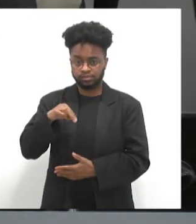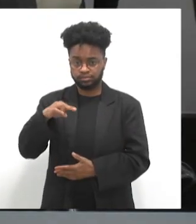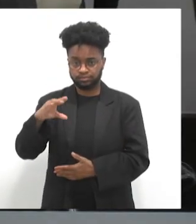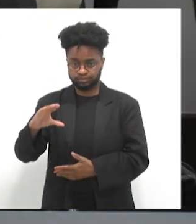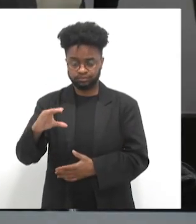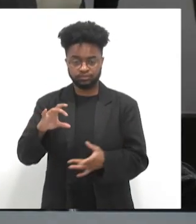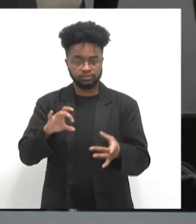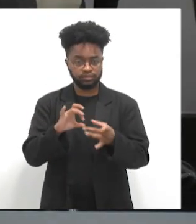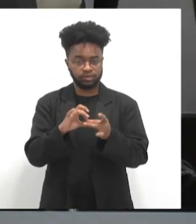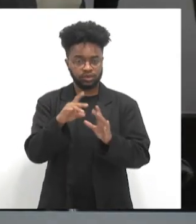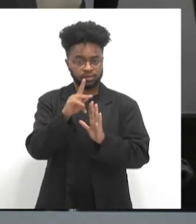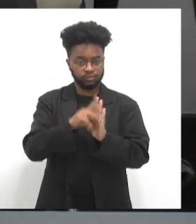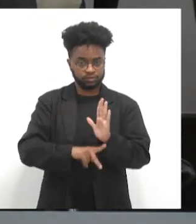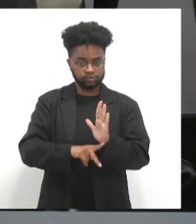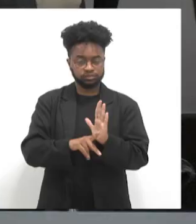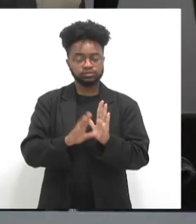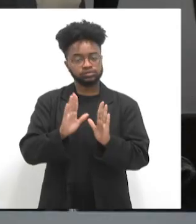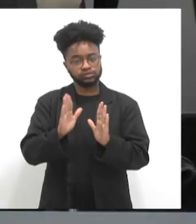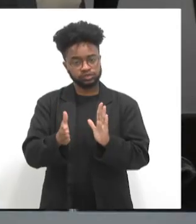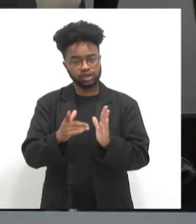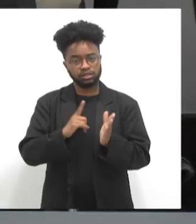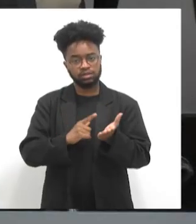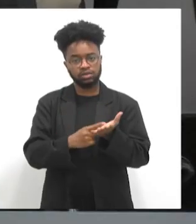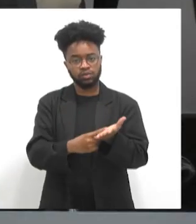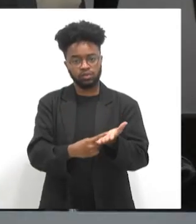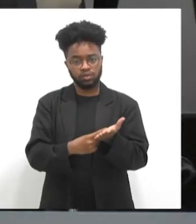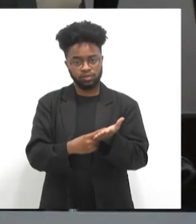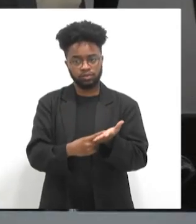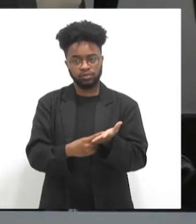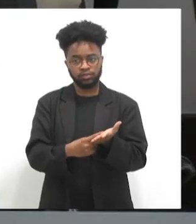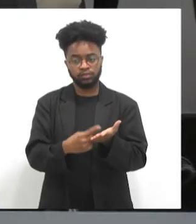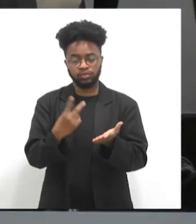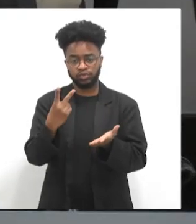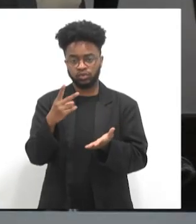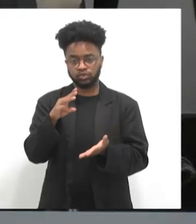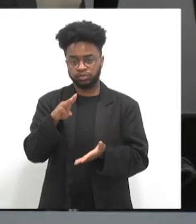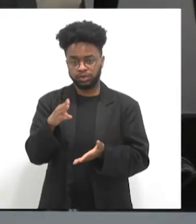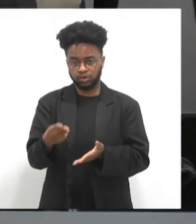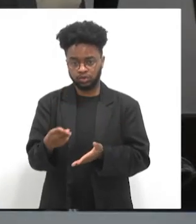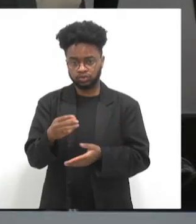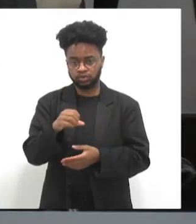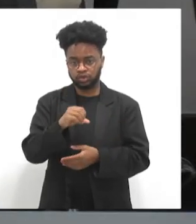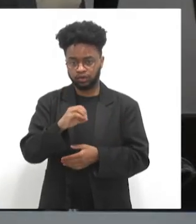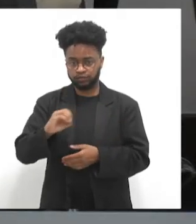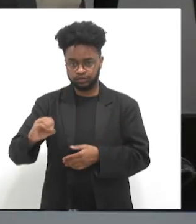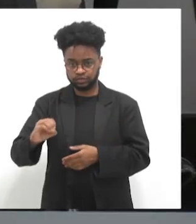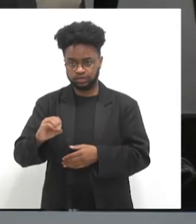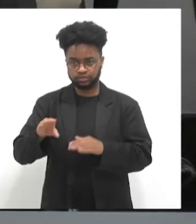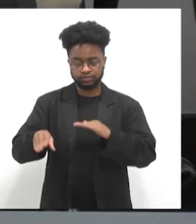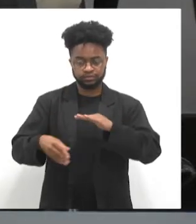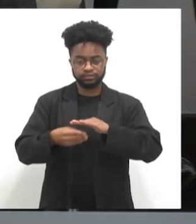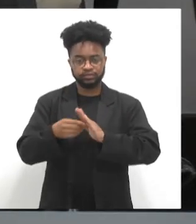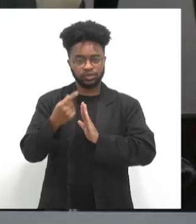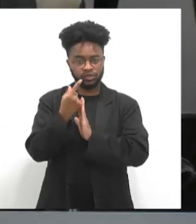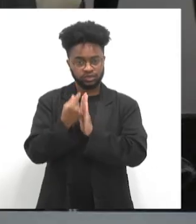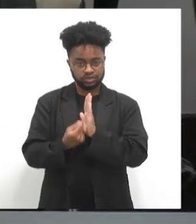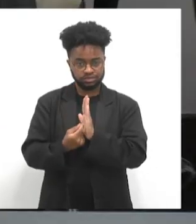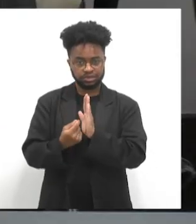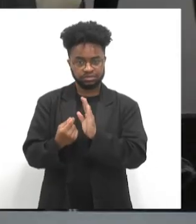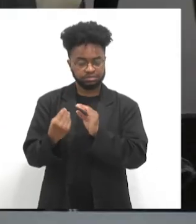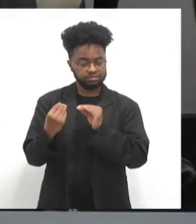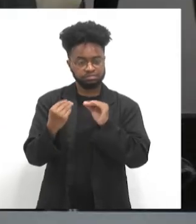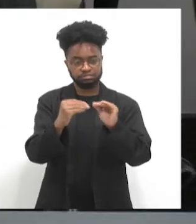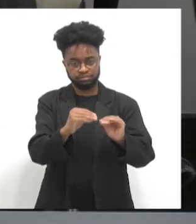nesse projeto, já compromete os 2.900.000 dele de emenda de orçamento totalmente